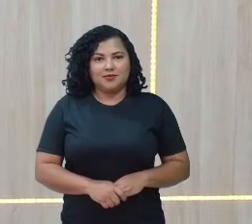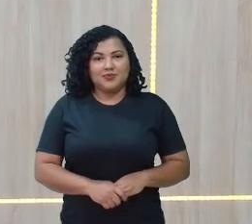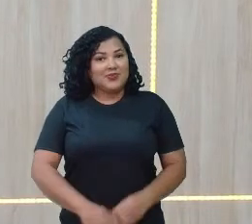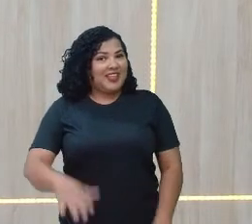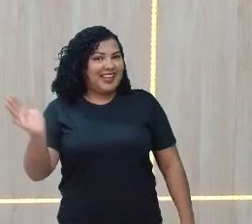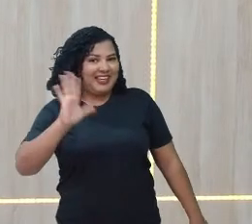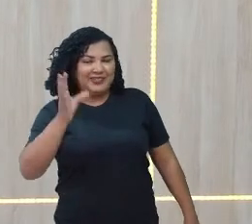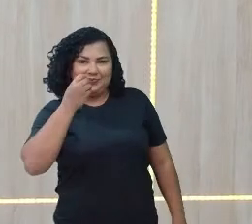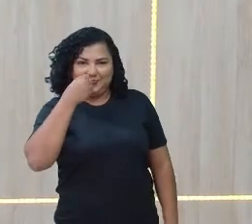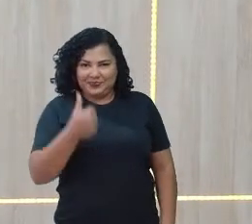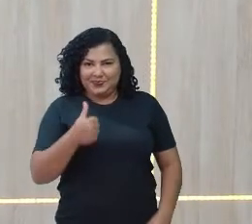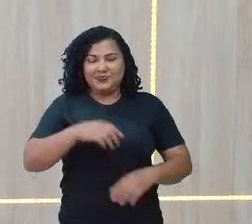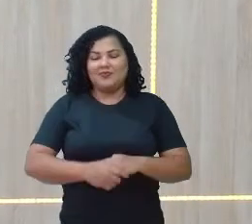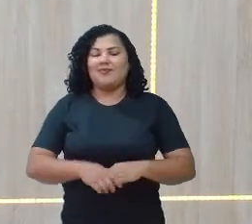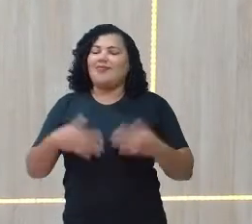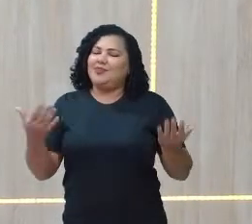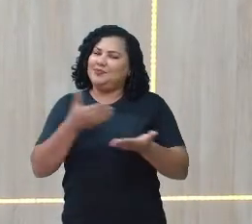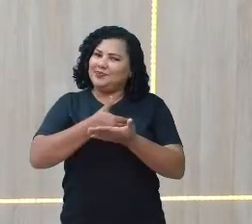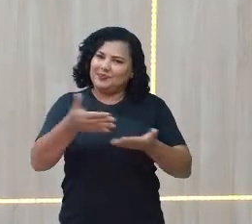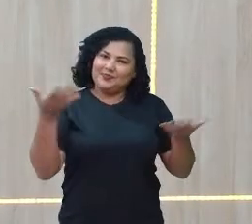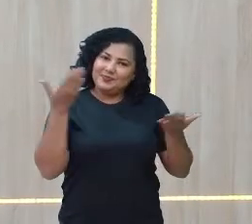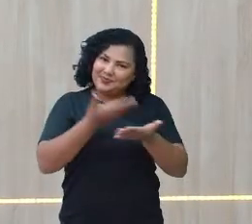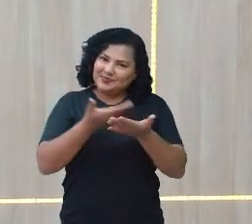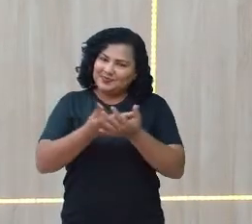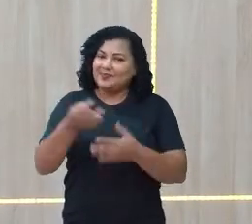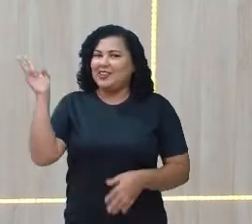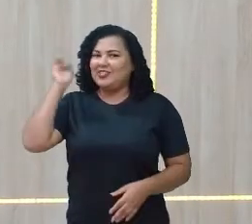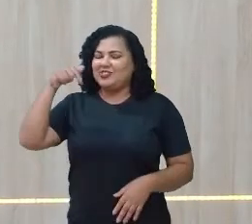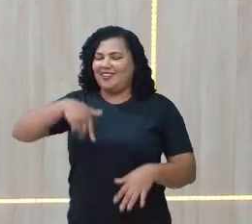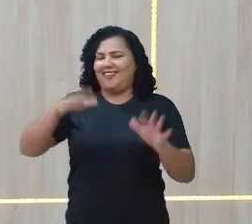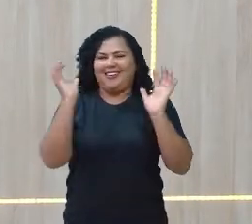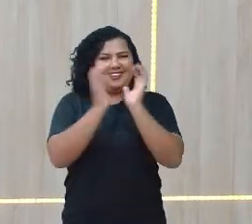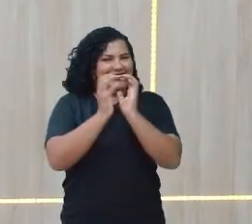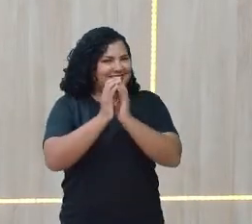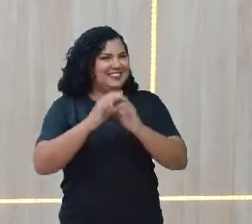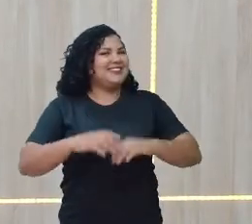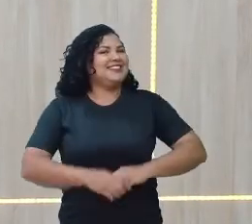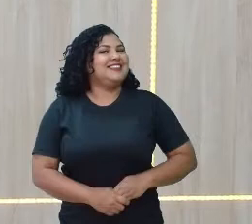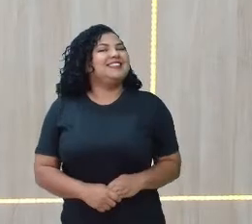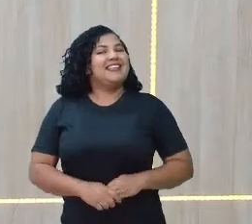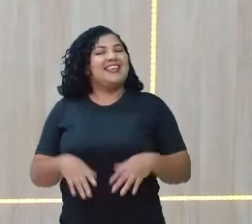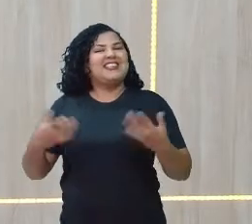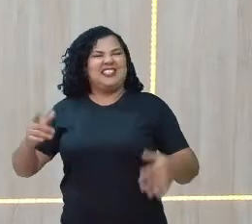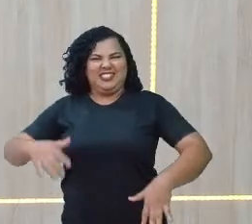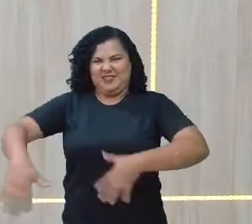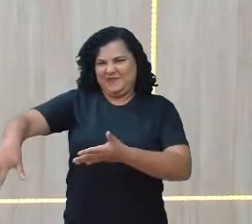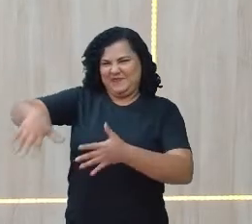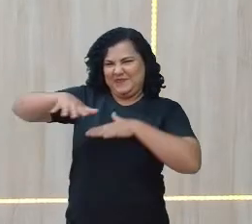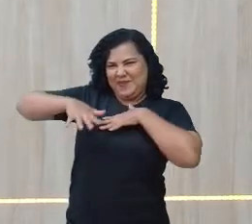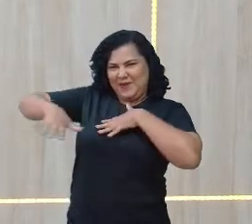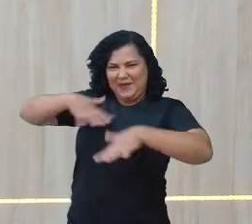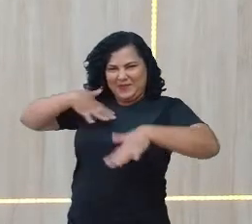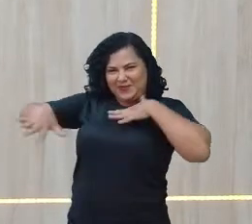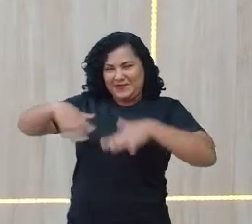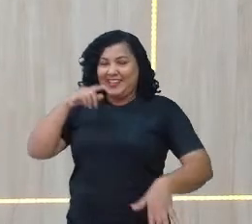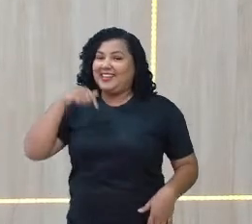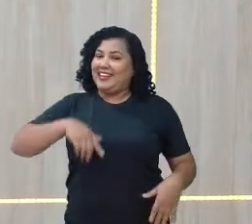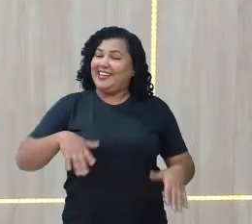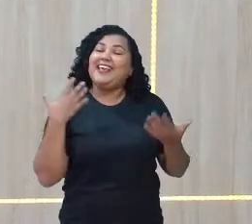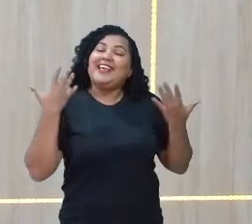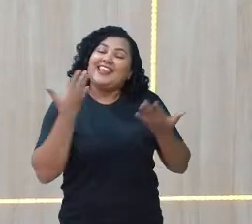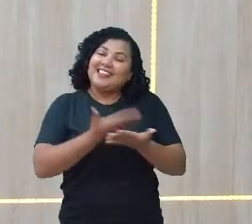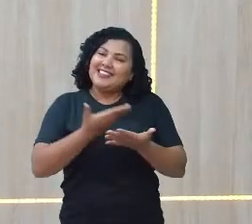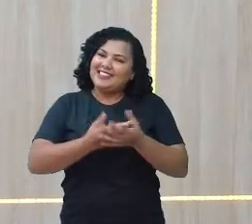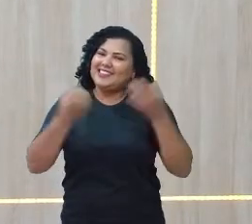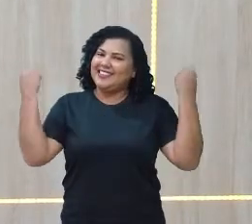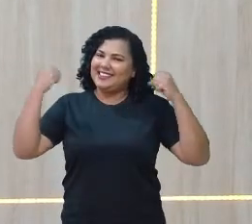E aí, moçada, tudo bom? Vamos iniciar a nossa aula de História do Recife, né? Depois dessa movimentação toda na aula de Educação Física, o professor